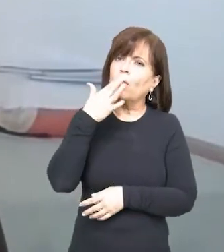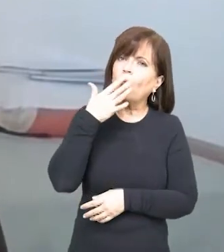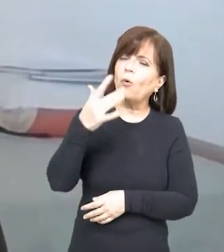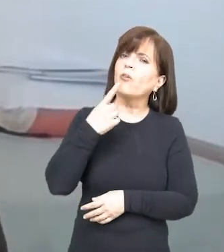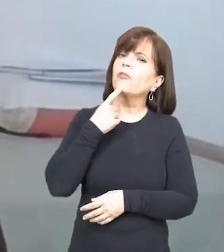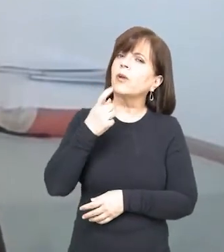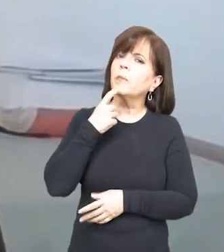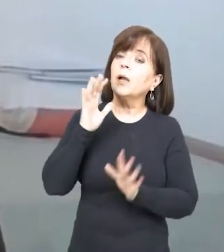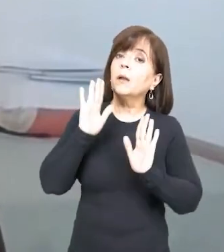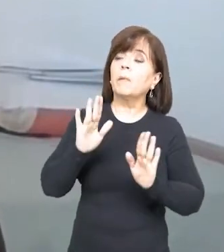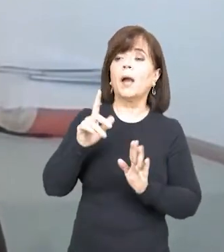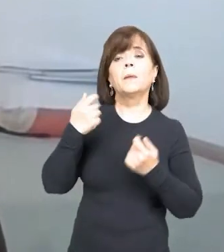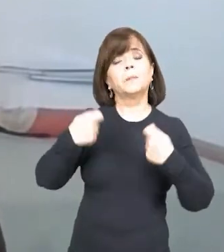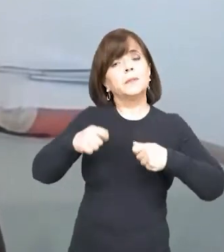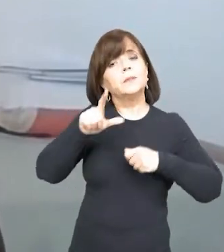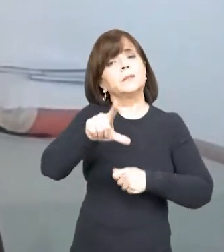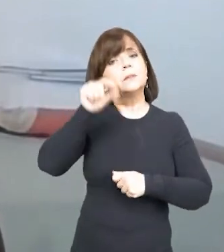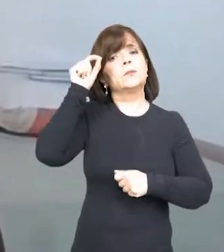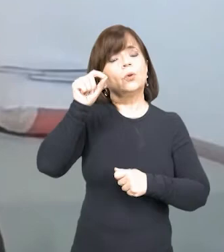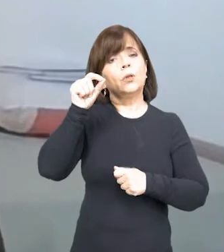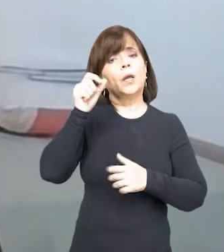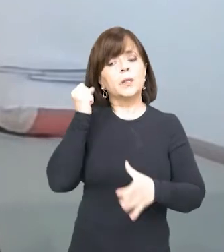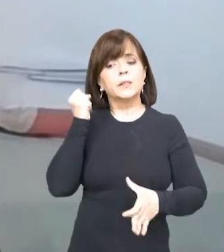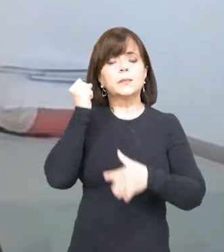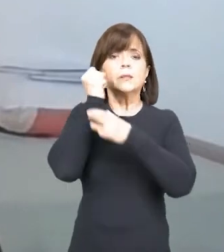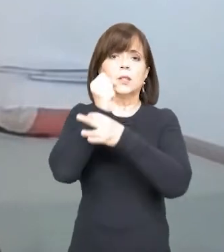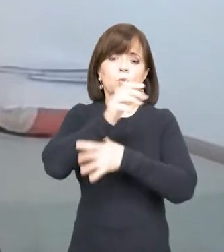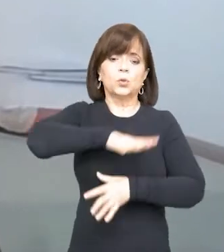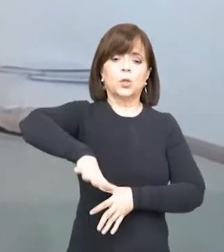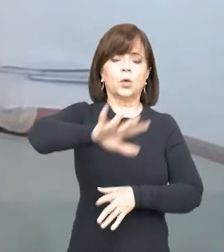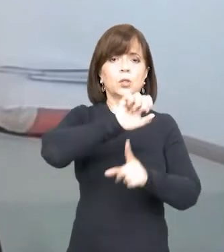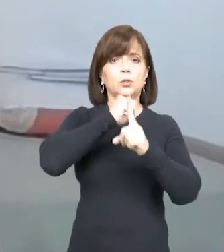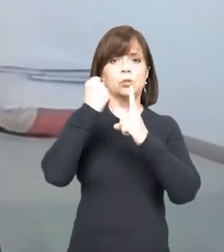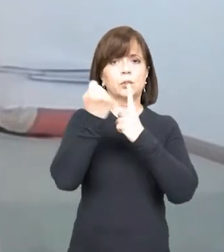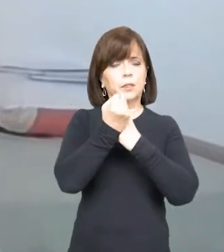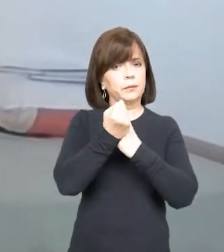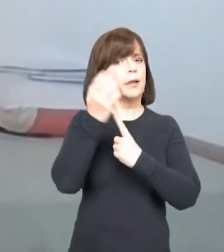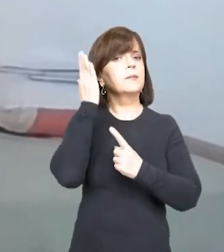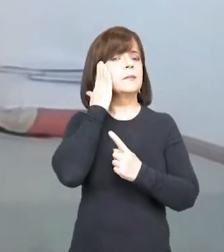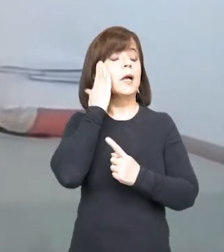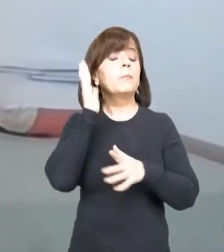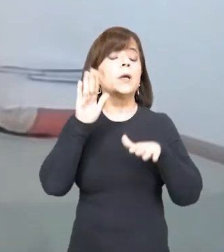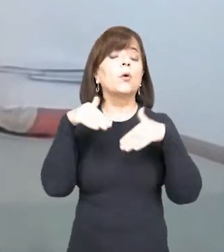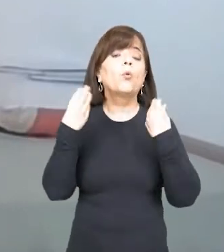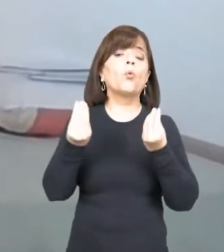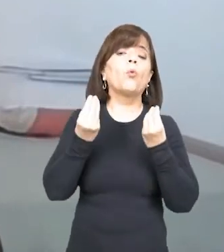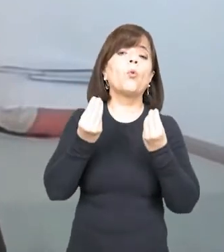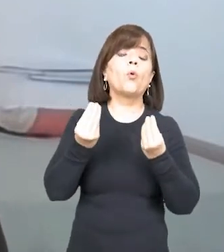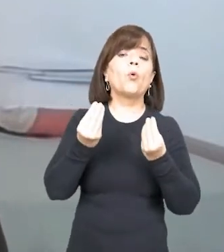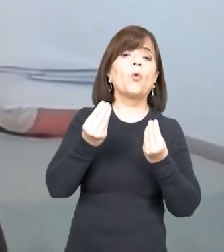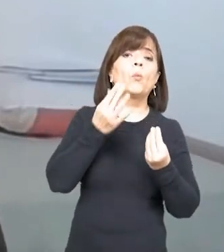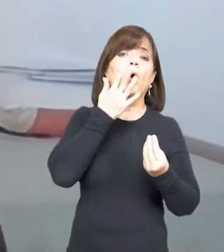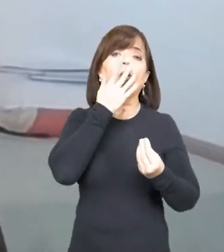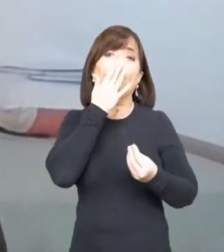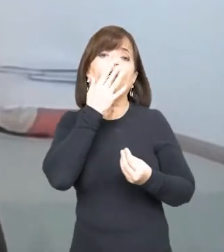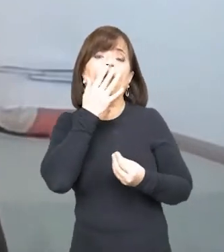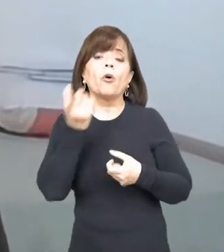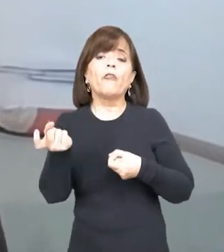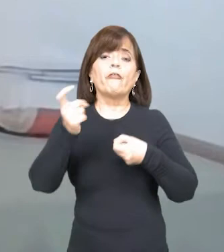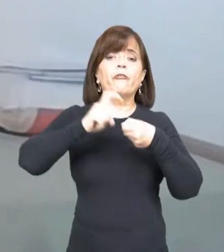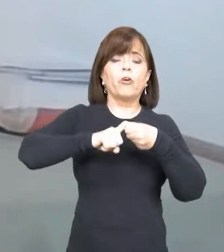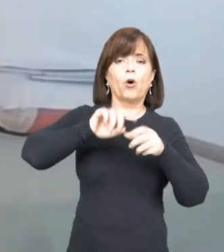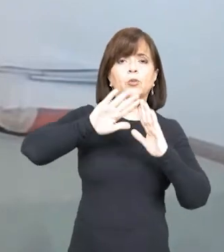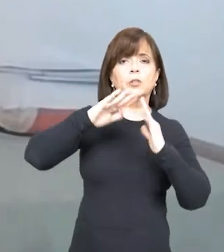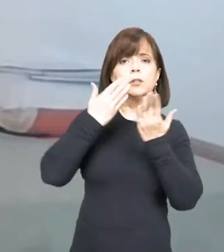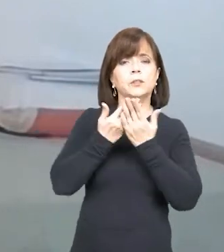um posicionamento que gere segurança para todos os envolvidos, para a sociedade civil, de saber, né, em que bandeira sanitária é permitido e seguro